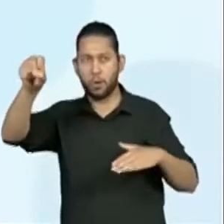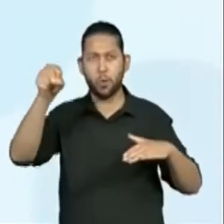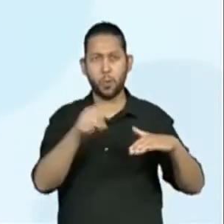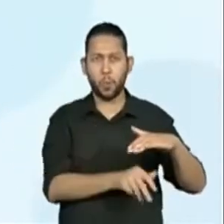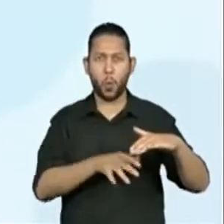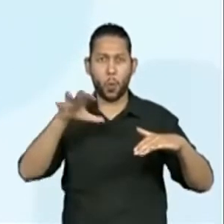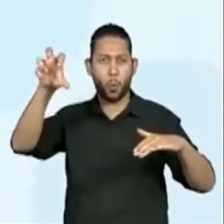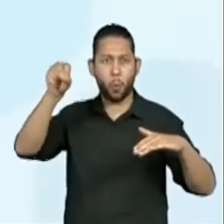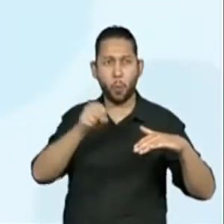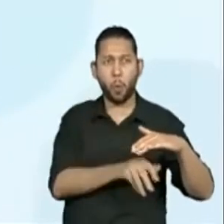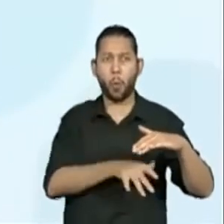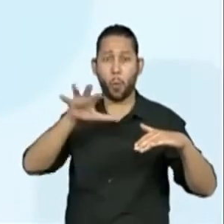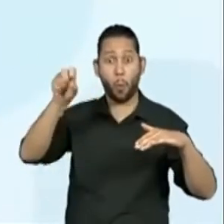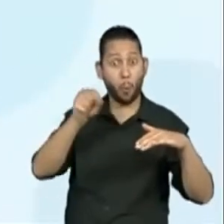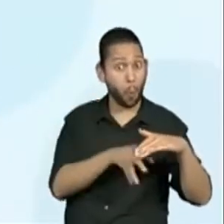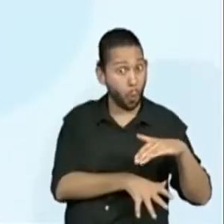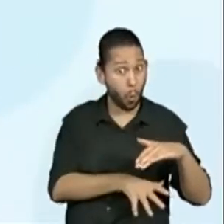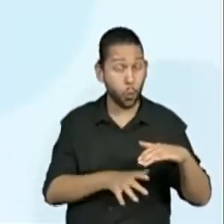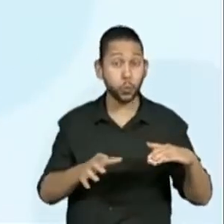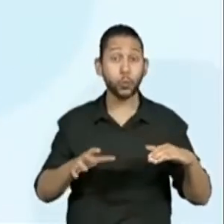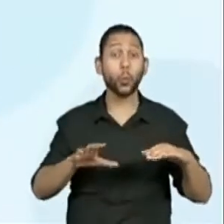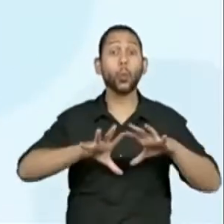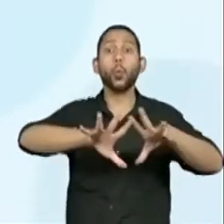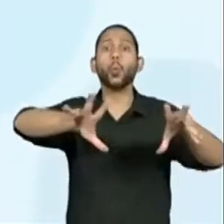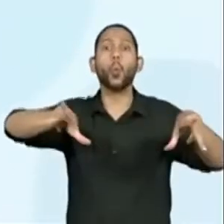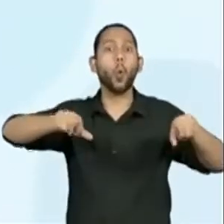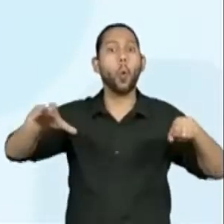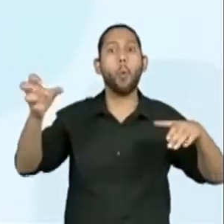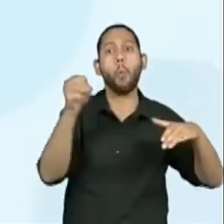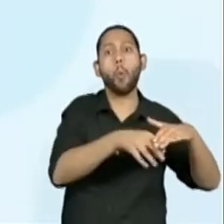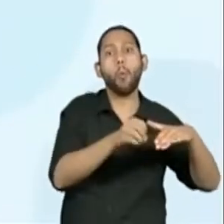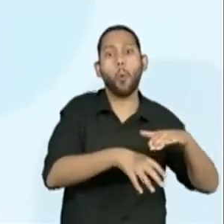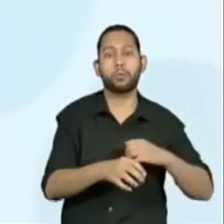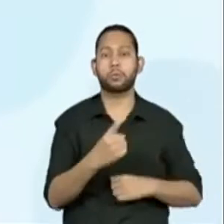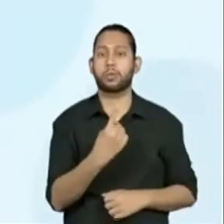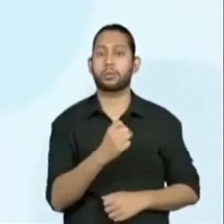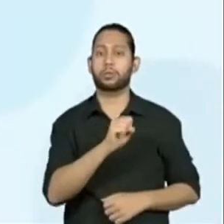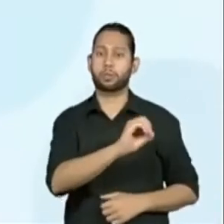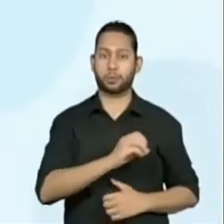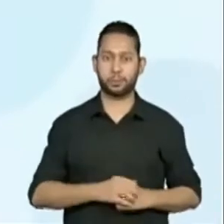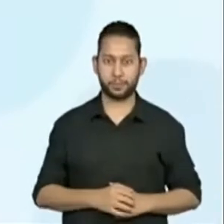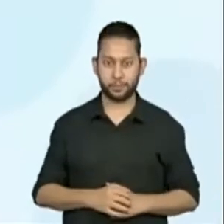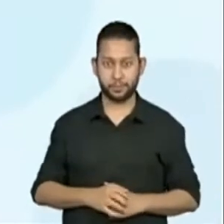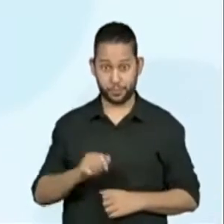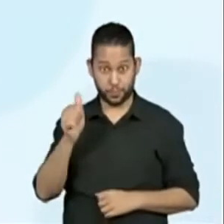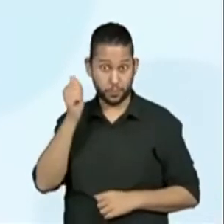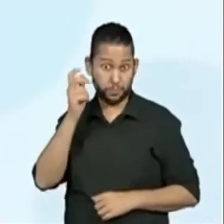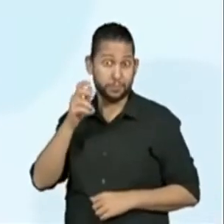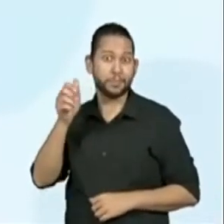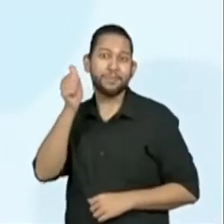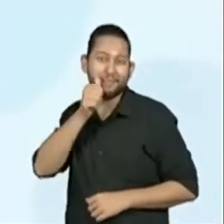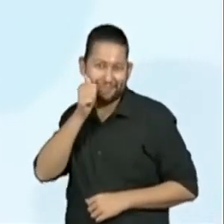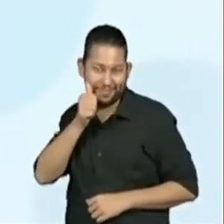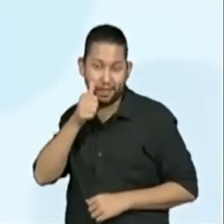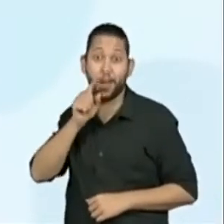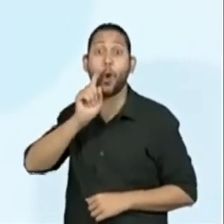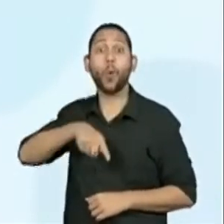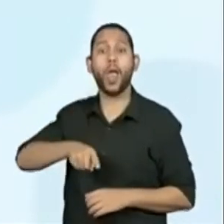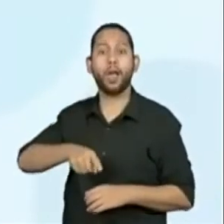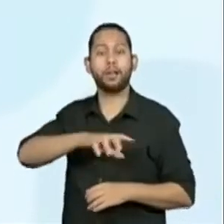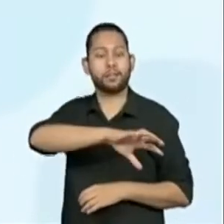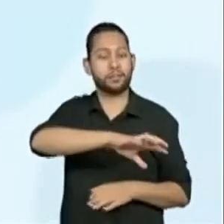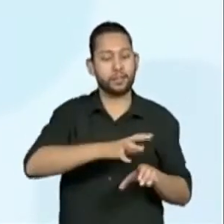fazer um suco no período da tarde e outras 12 laranjas para preparar o suco para o